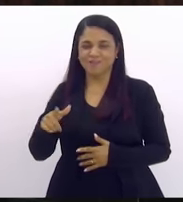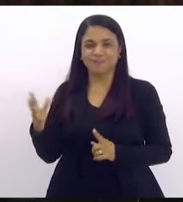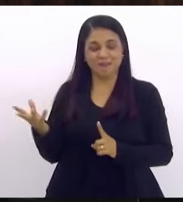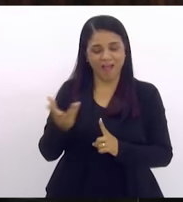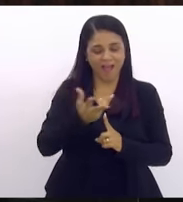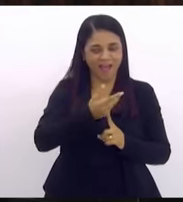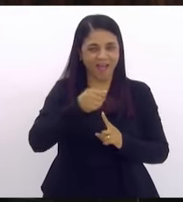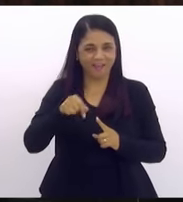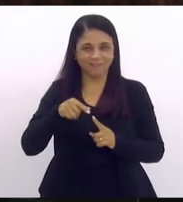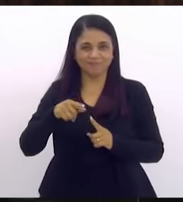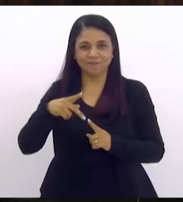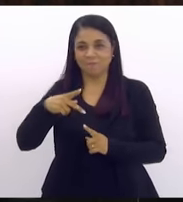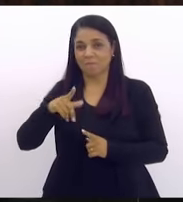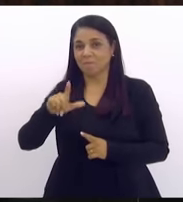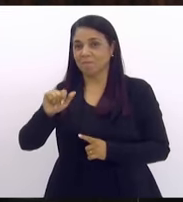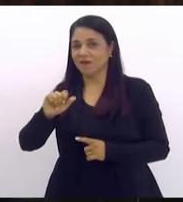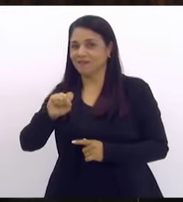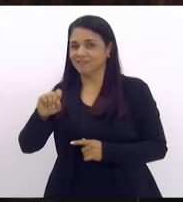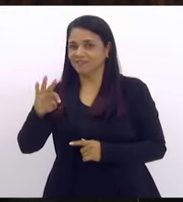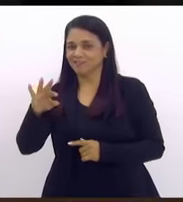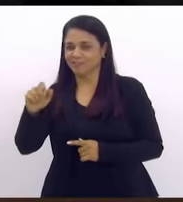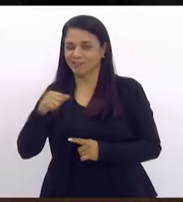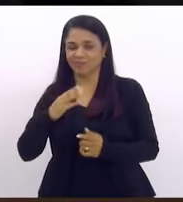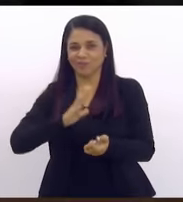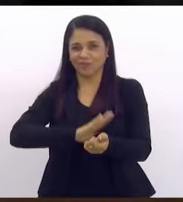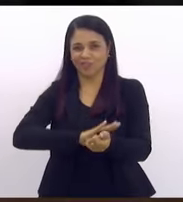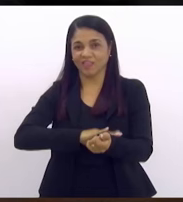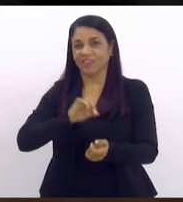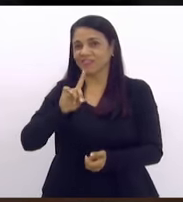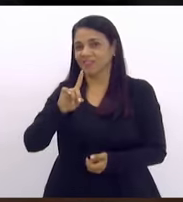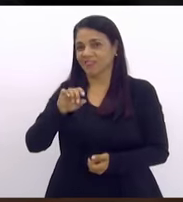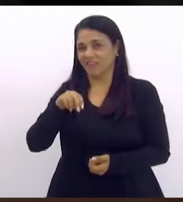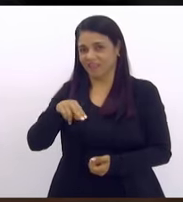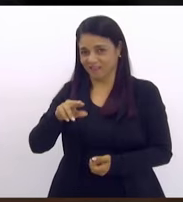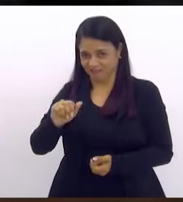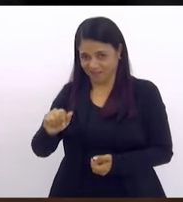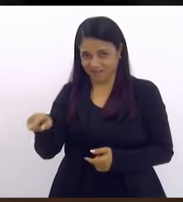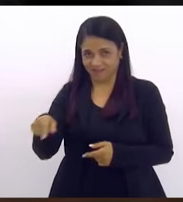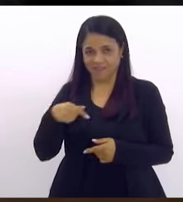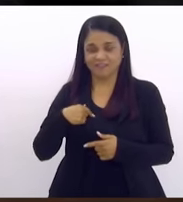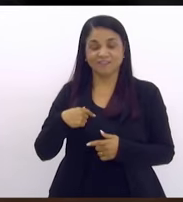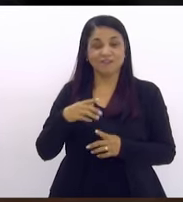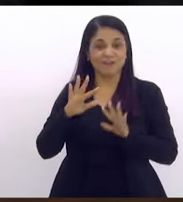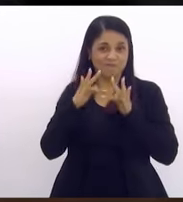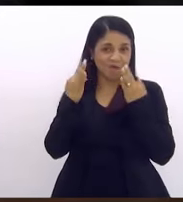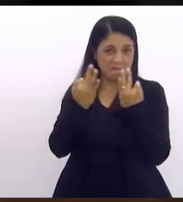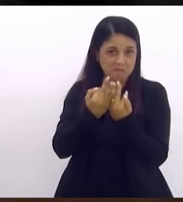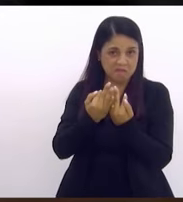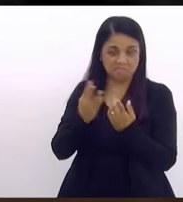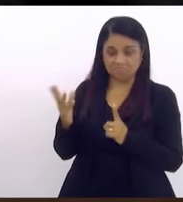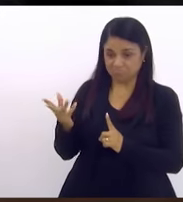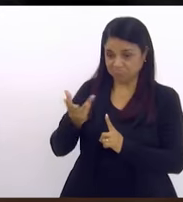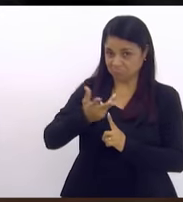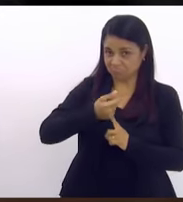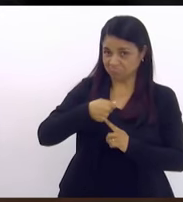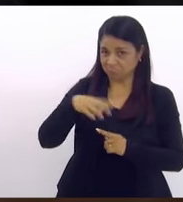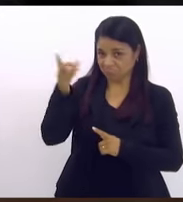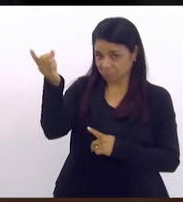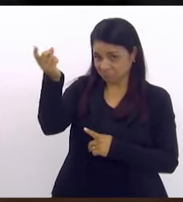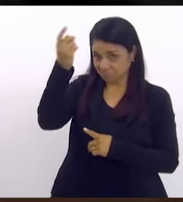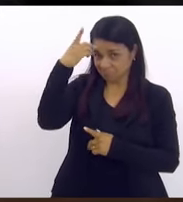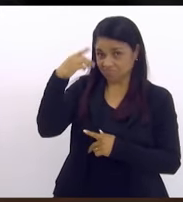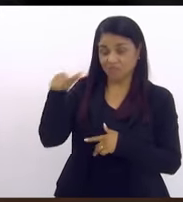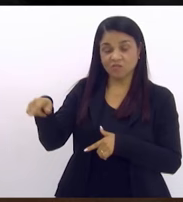plásticas no DNA sua família tem muito talento artístico e Ivan não descre Pou quando adolescente estudou no